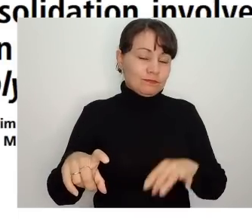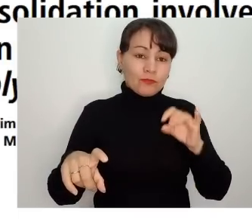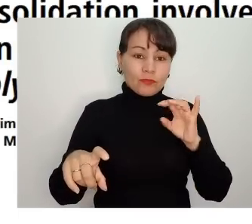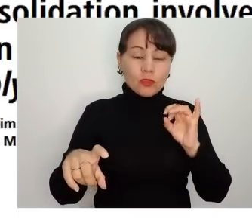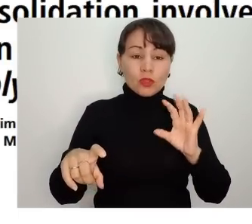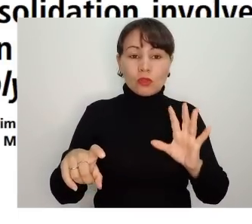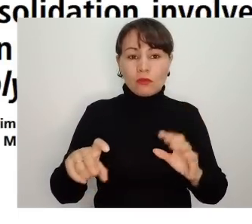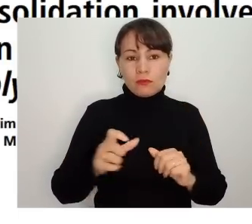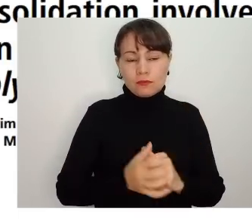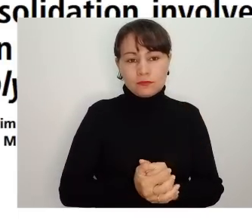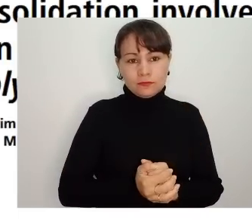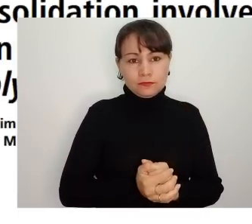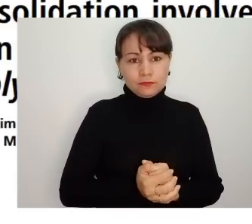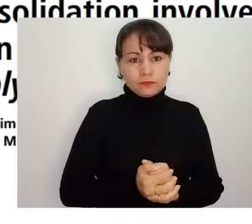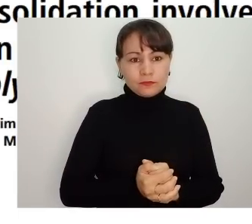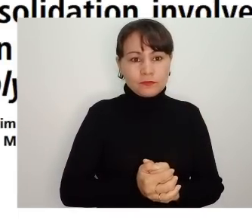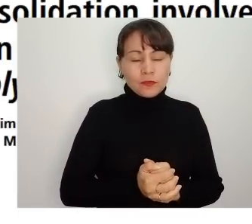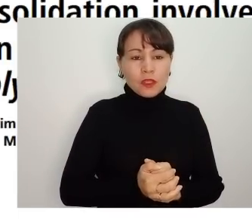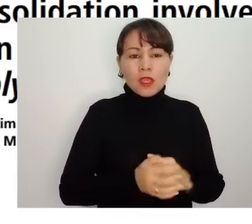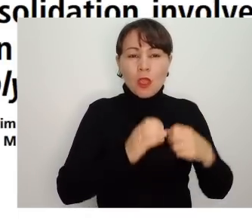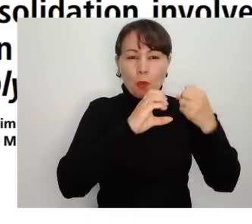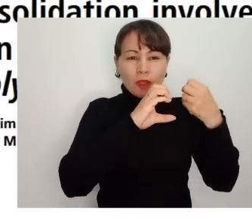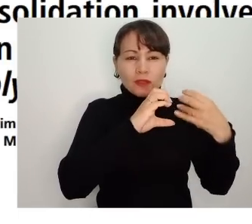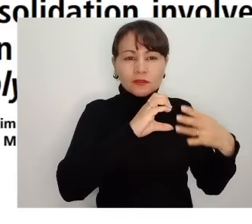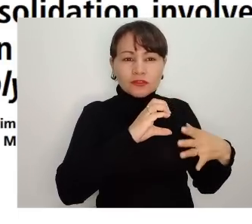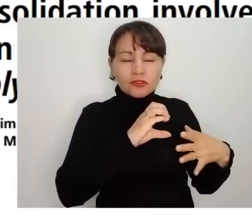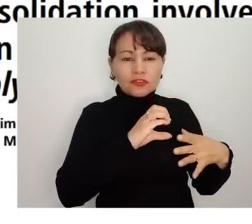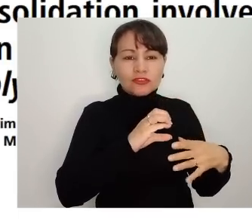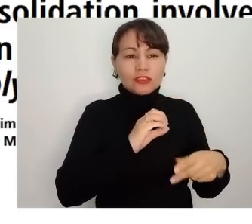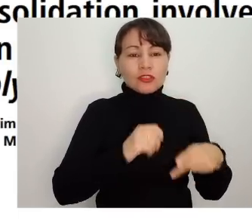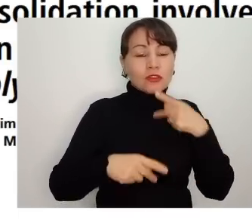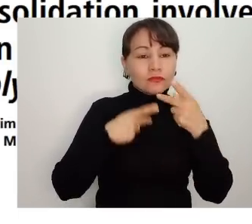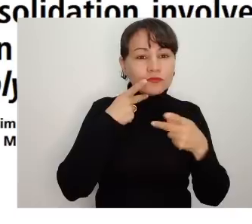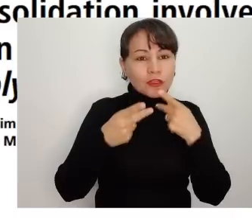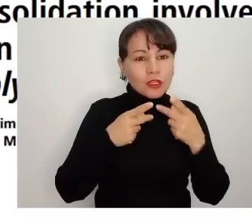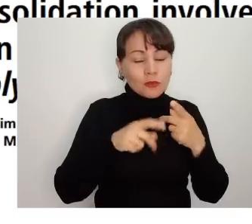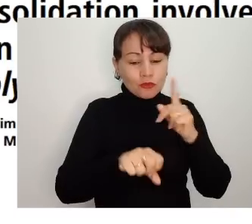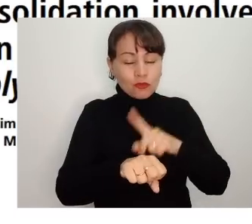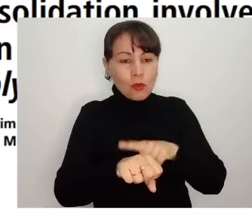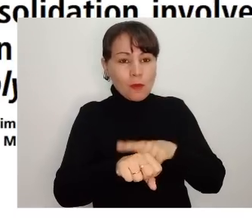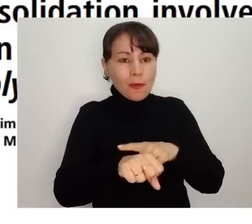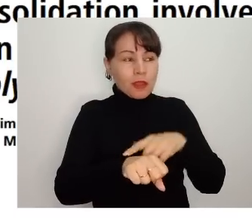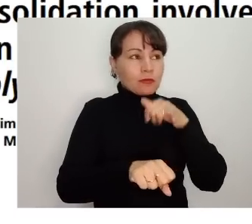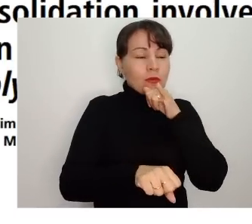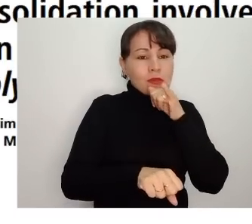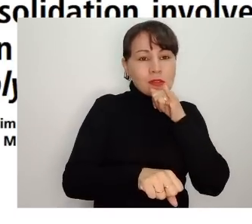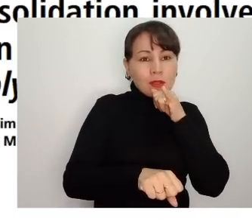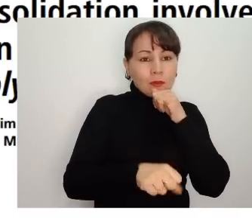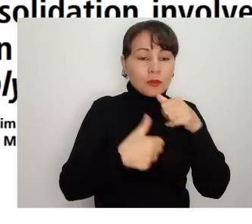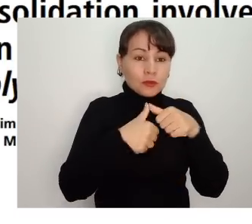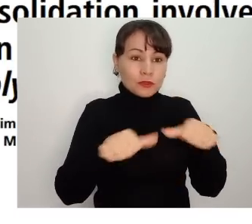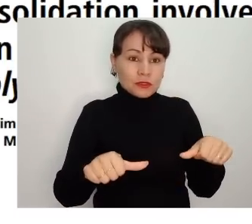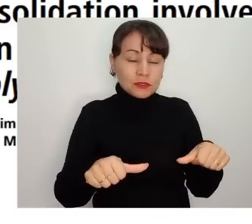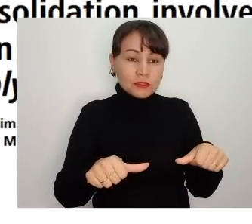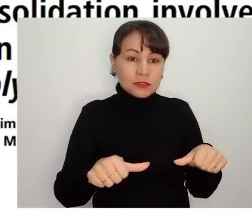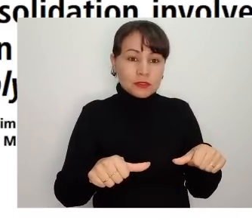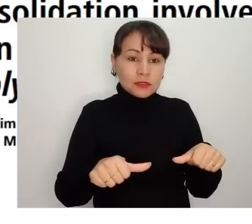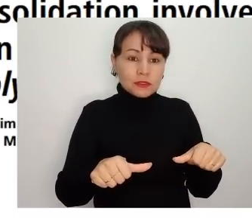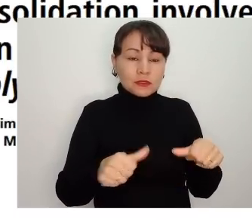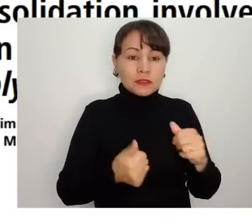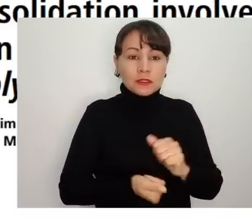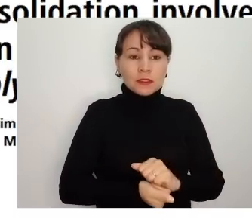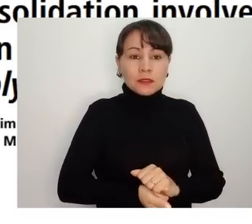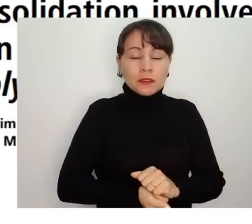de habituação. É um conceito que nós damos para uma situação, como, por exemplo, quando nós